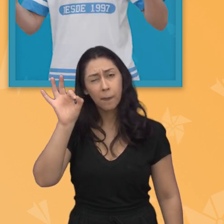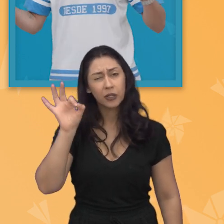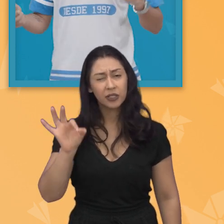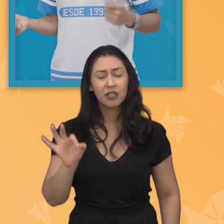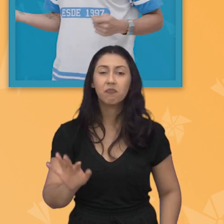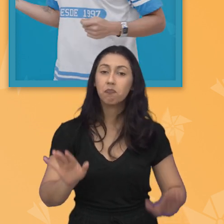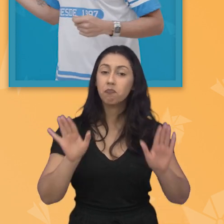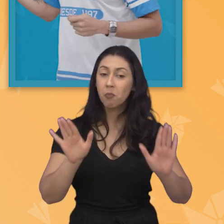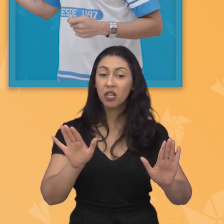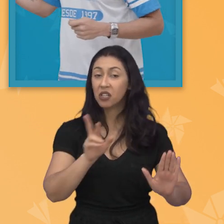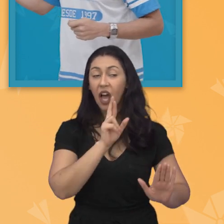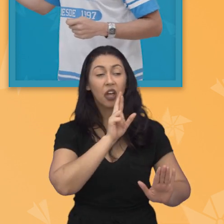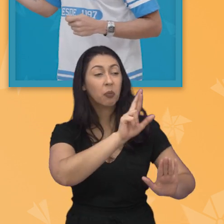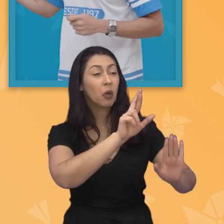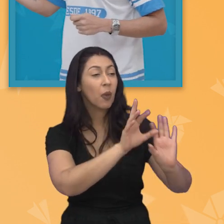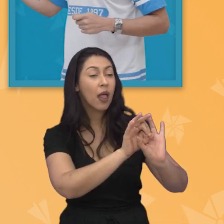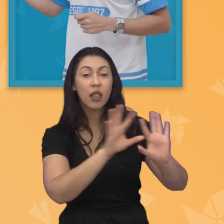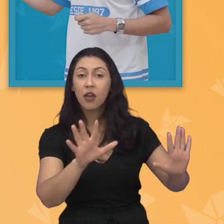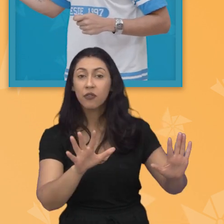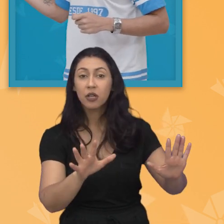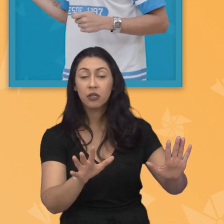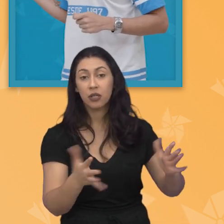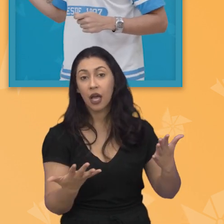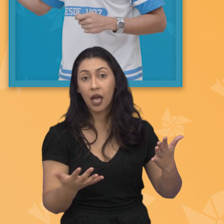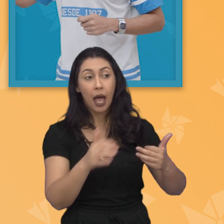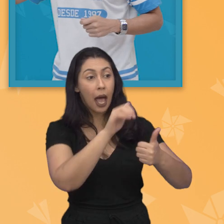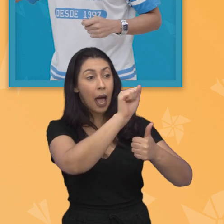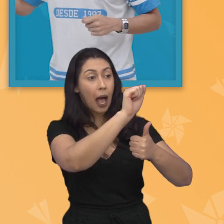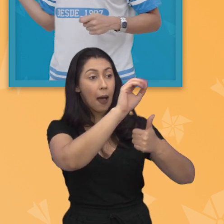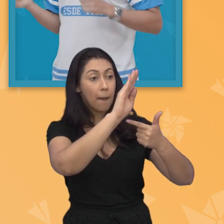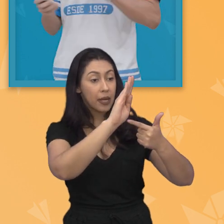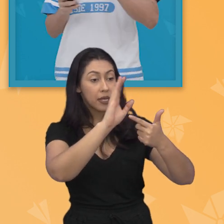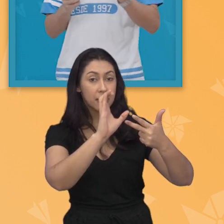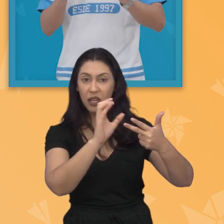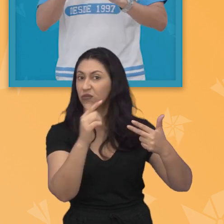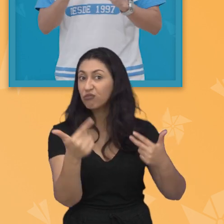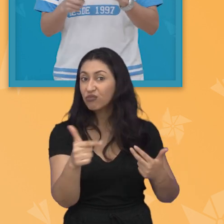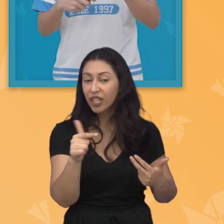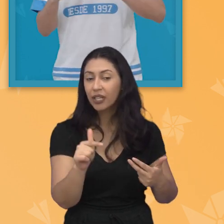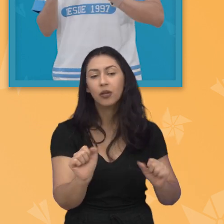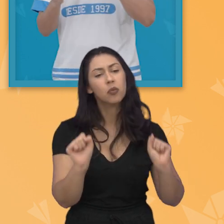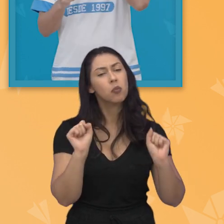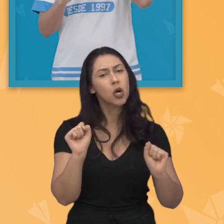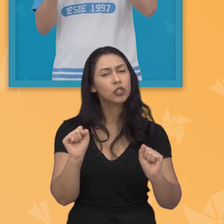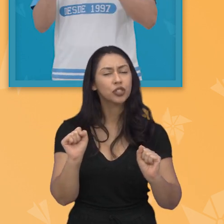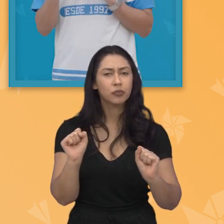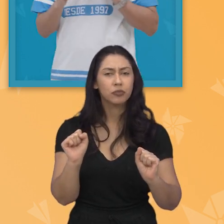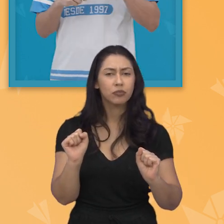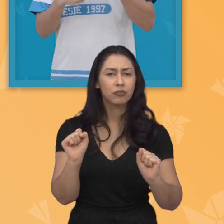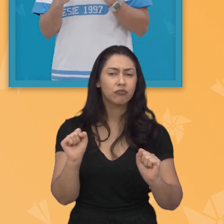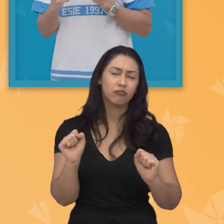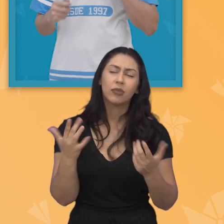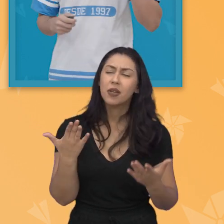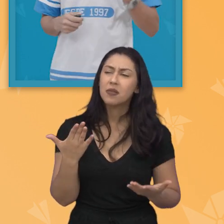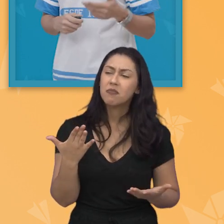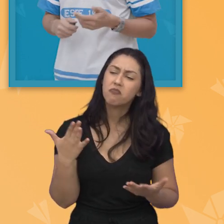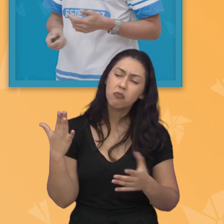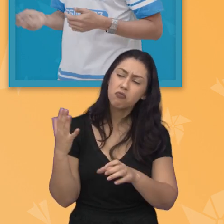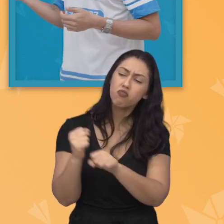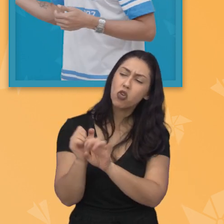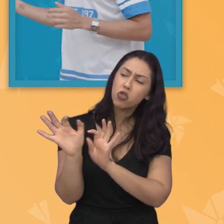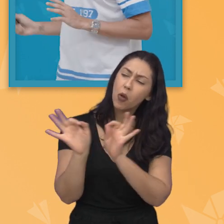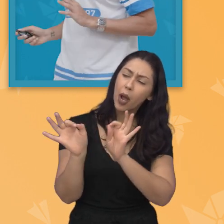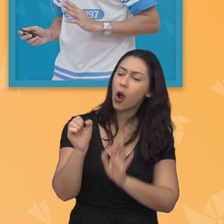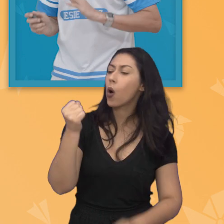exercício aberto, e no próprio exercício ele fala, o analista obteve um rendimento aproximado de, convém aproximar para o número inteiro mais próximo, tudo